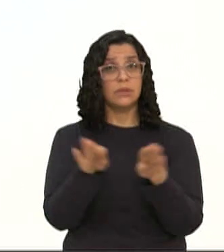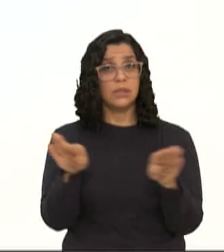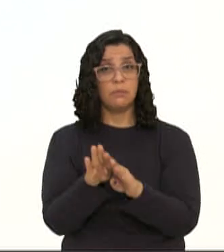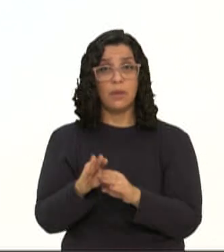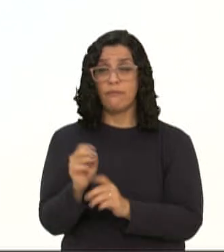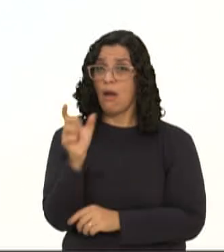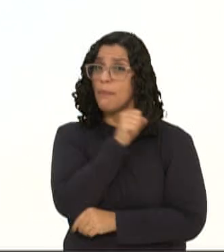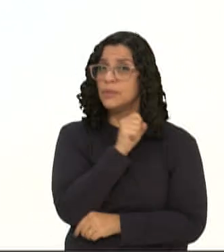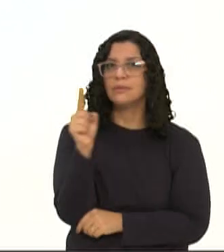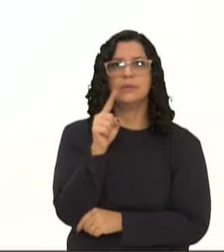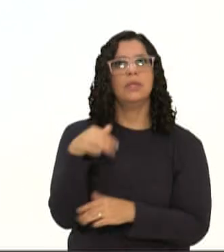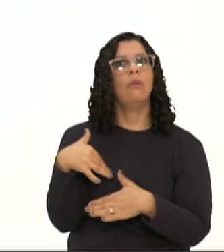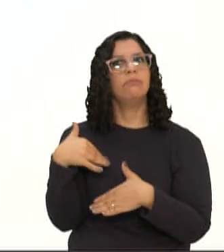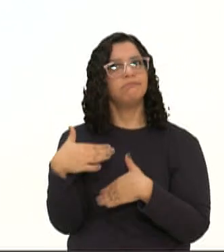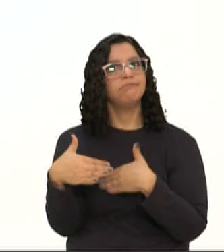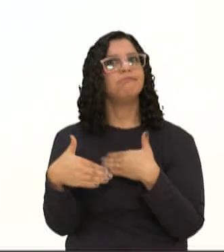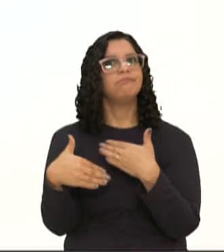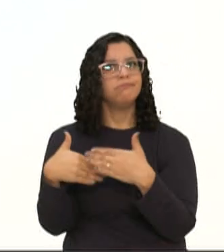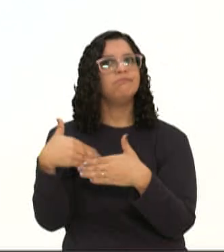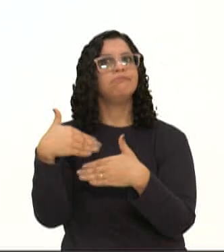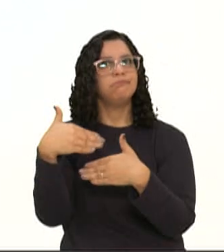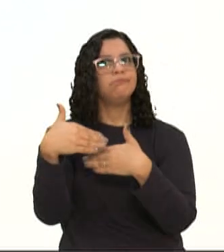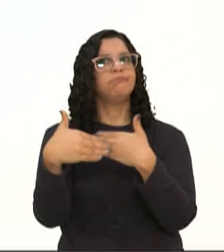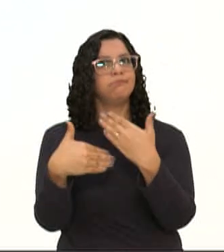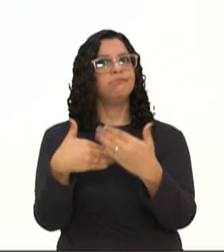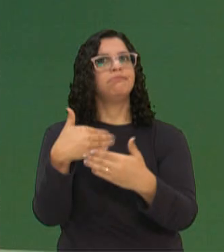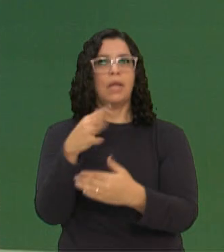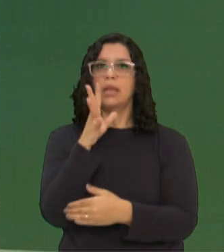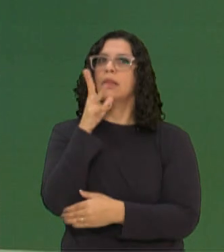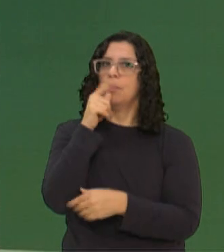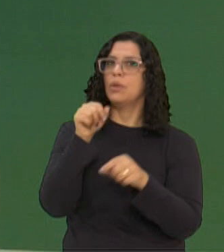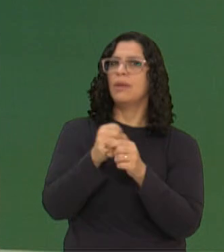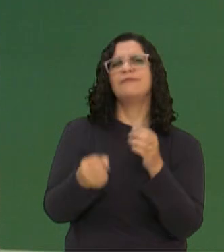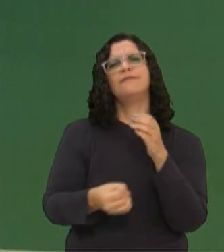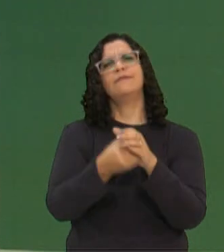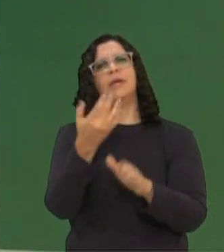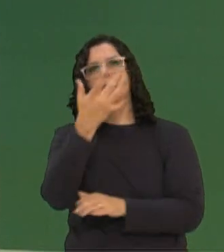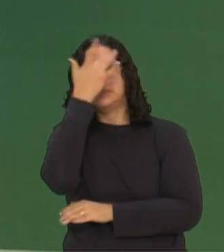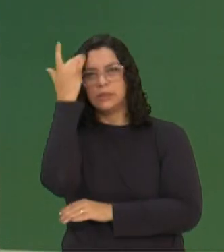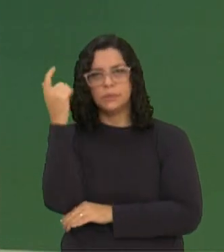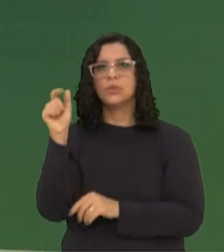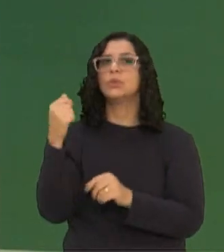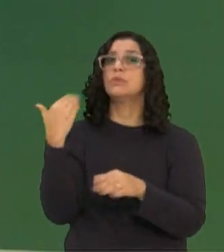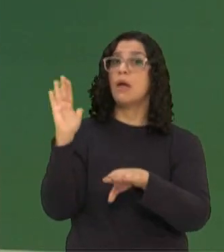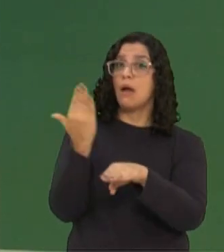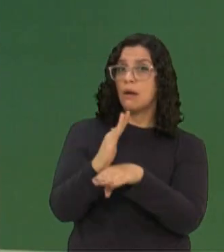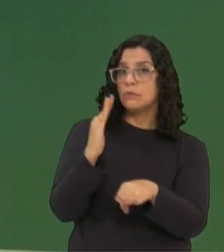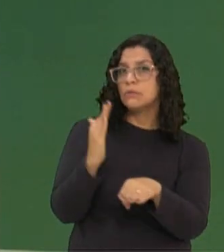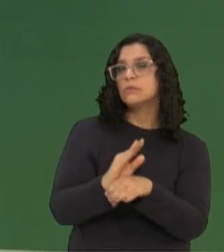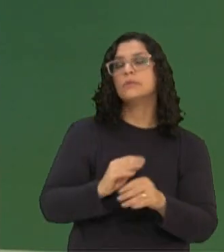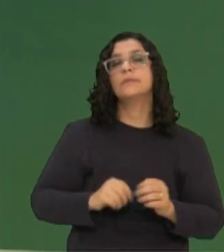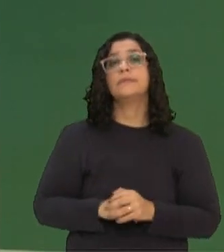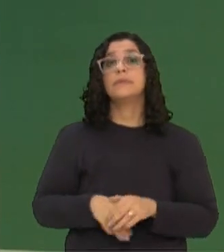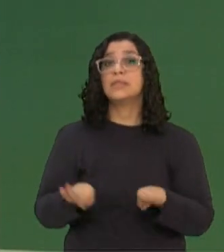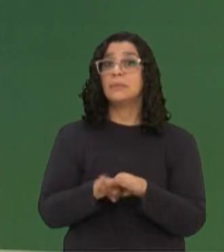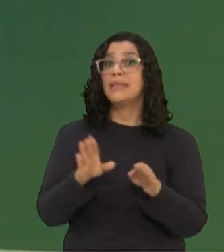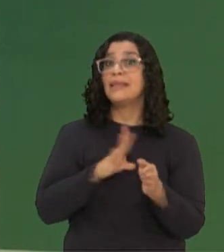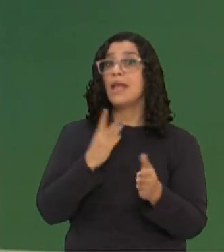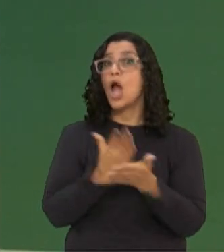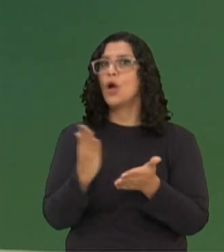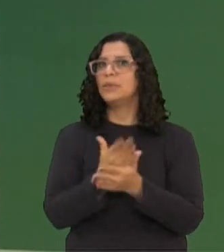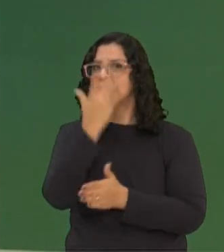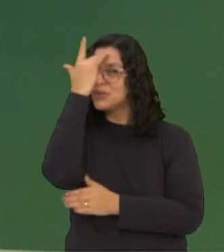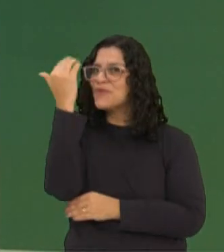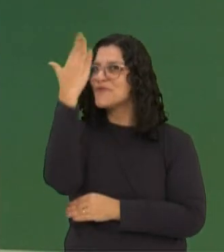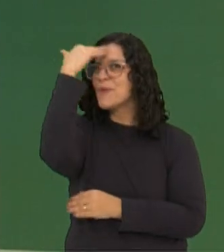da noite para o dia, ele levou muito tempo, várias pessoas e, inclusive, teve seus